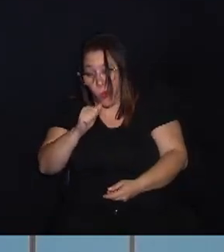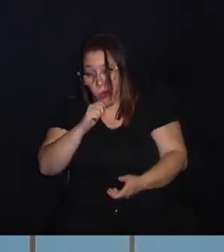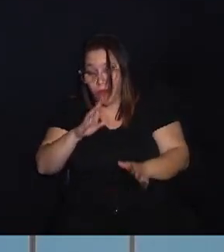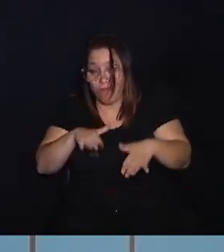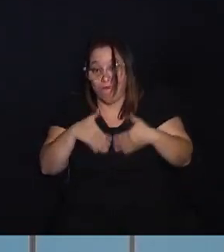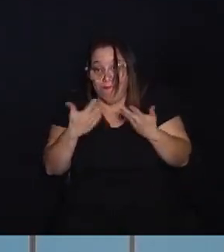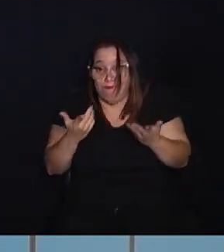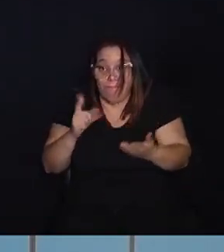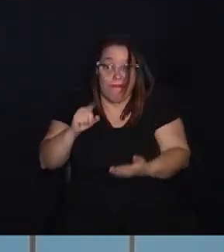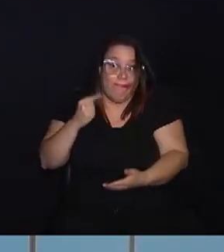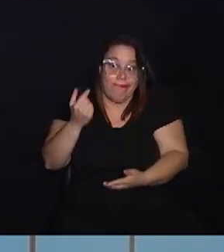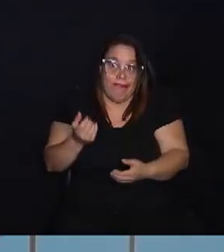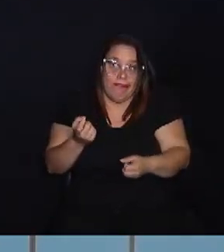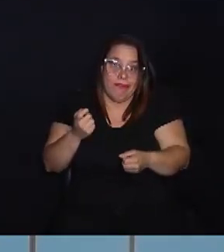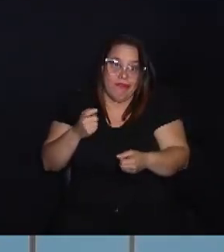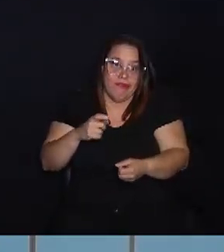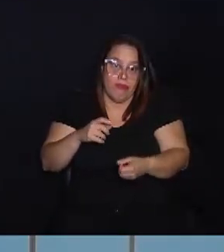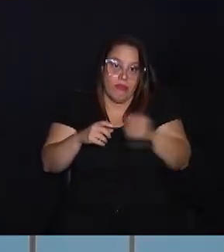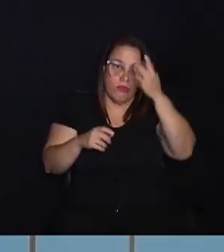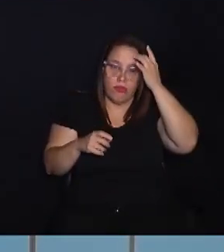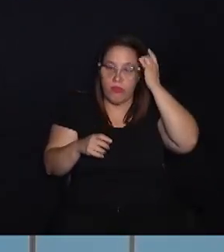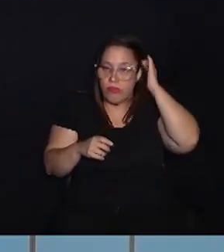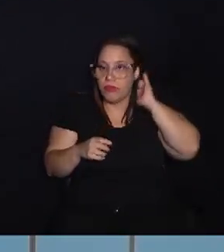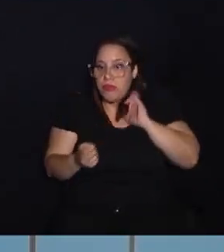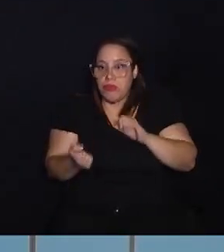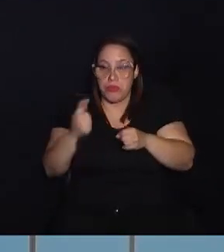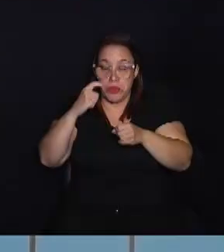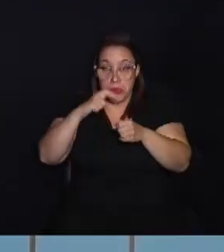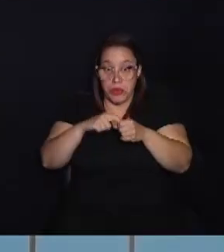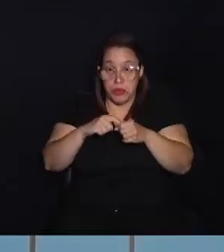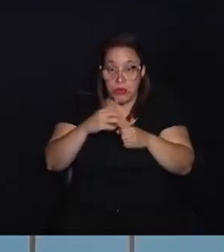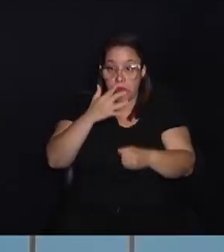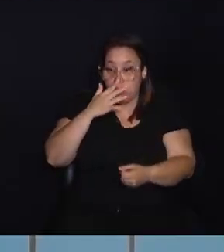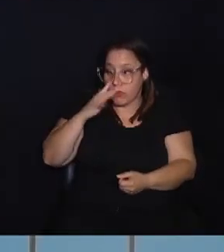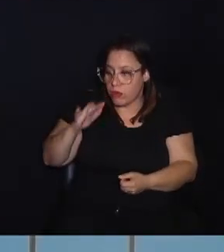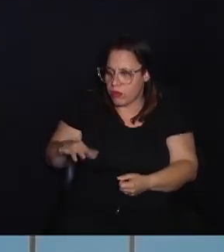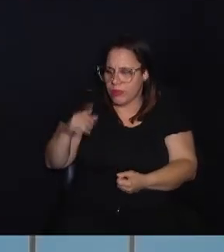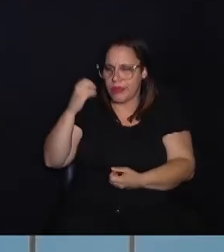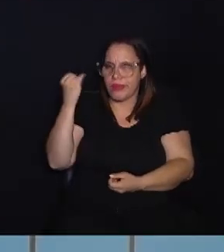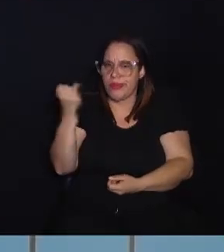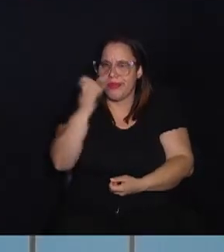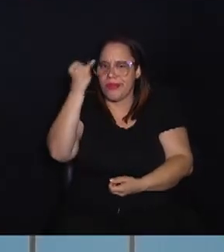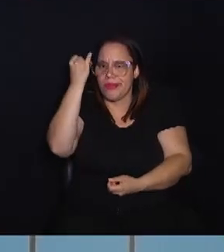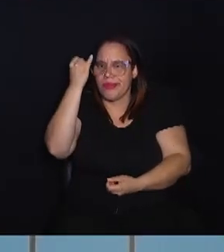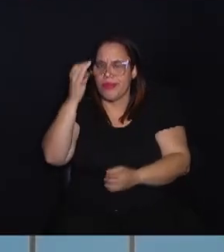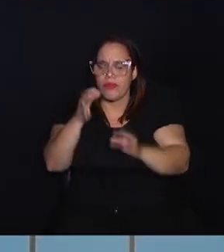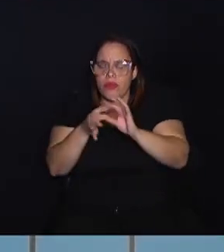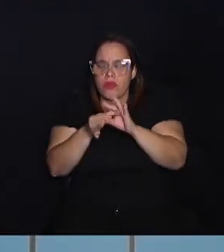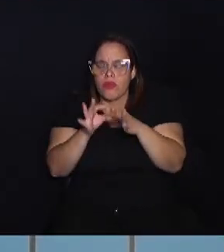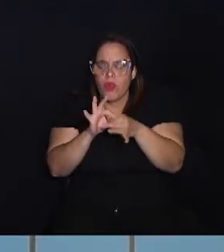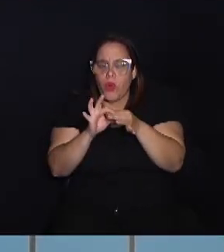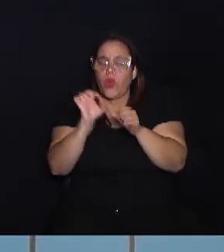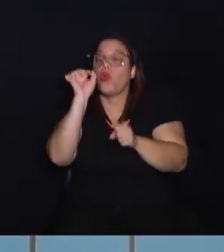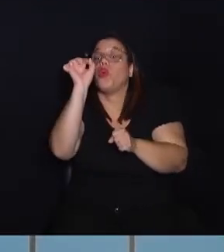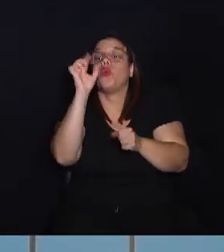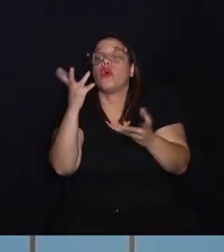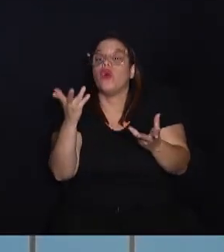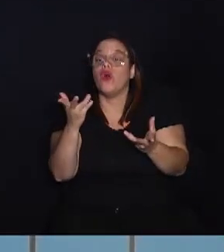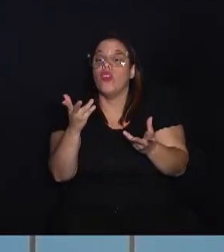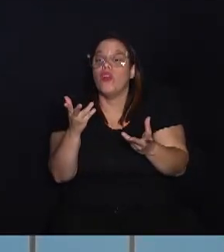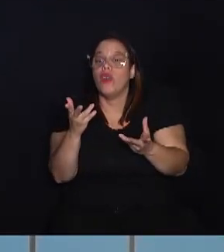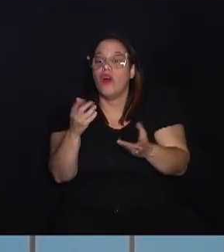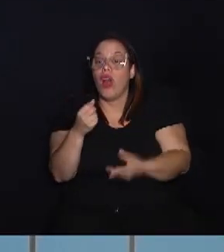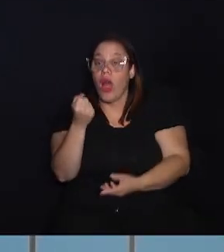Mas voltando um pouco na colocação que você falou das infâncias, é importante a gente contextualizar o seguinte. A